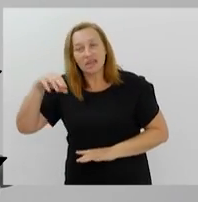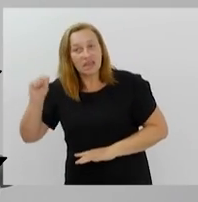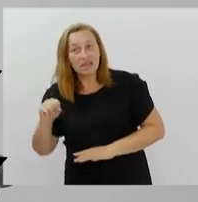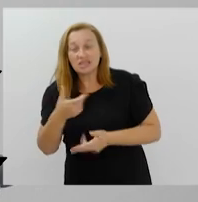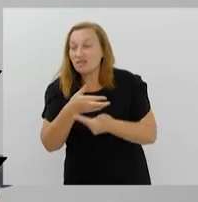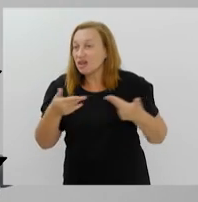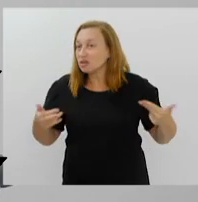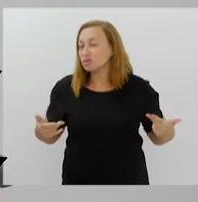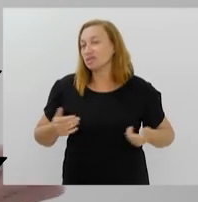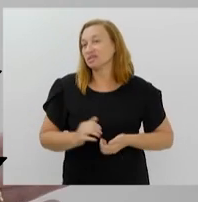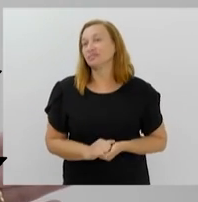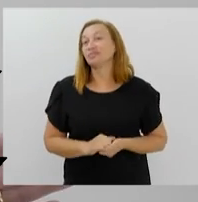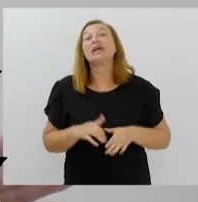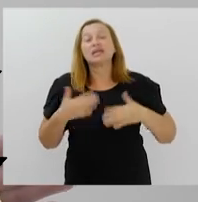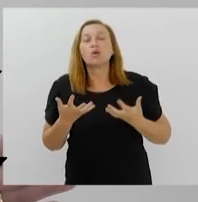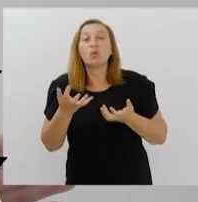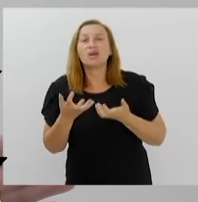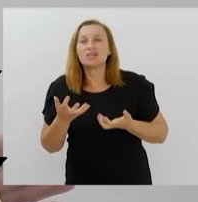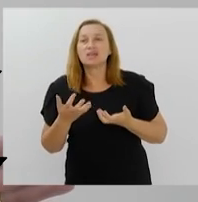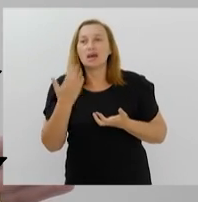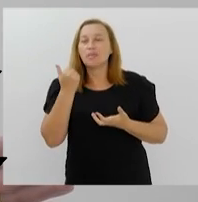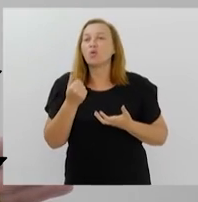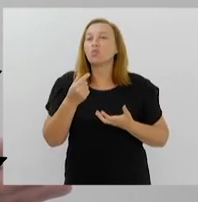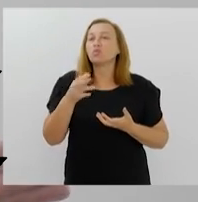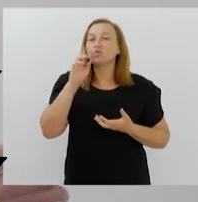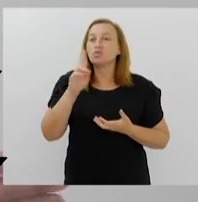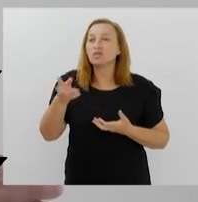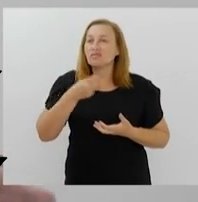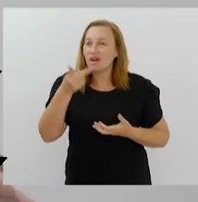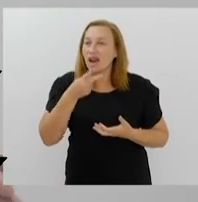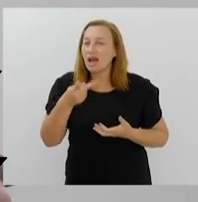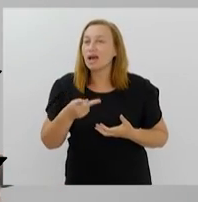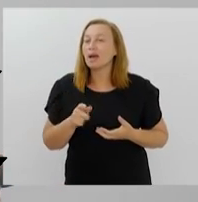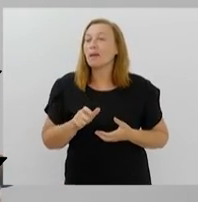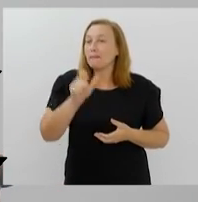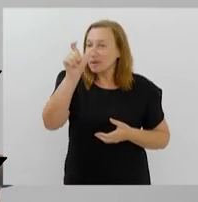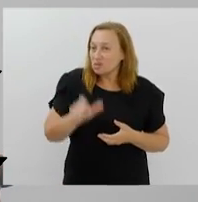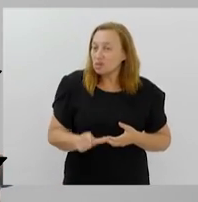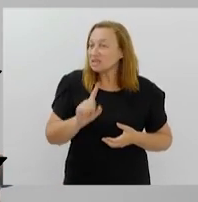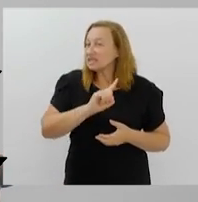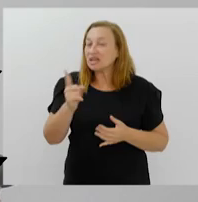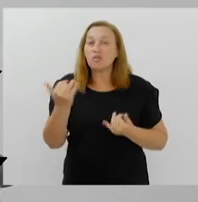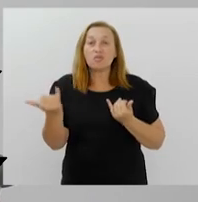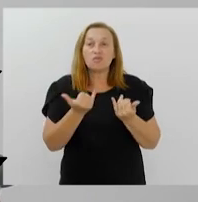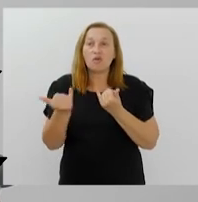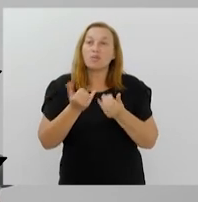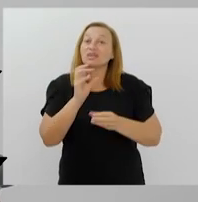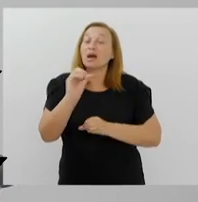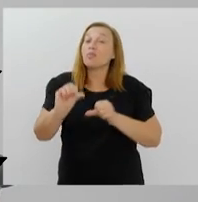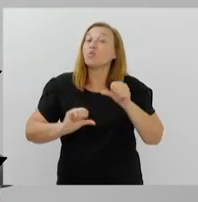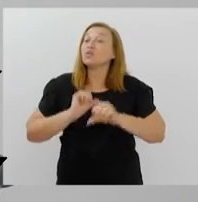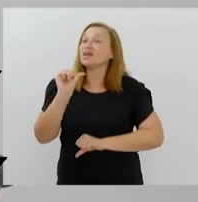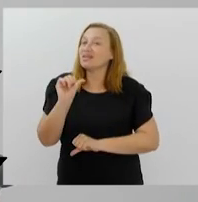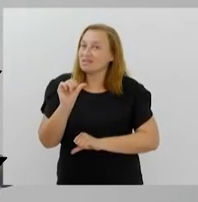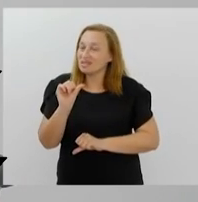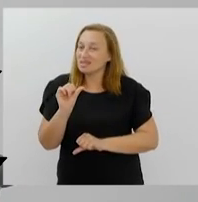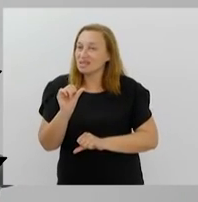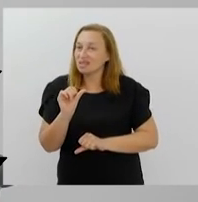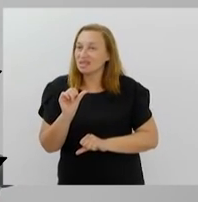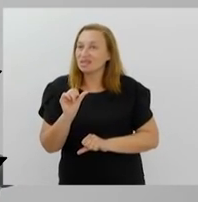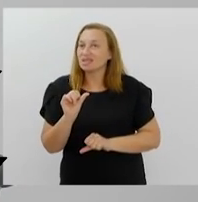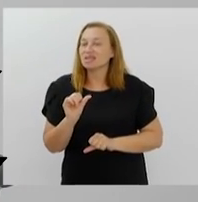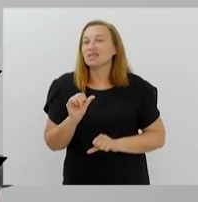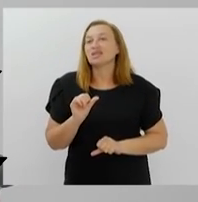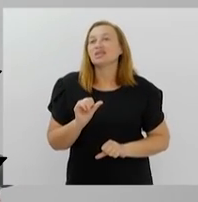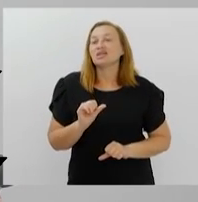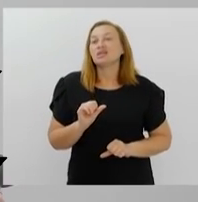normativas então quero saber o que que o Senhor tem a dizer disso pessoas que não foram informadas da da mudança de pessoa jurídica